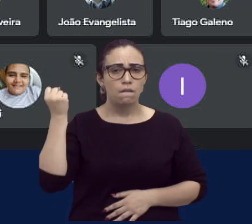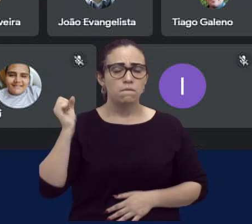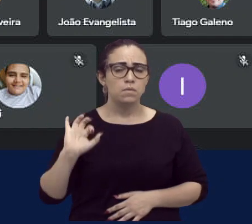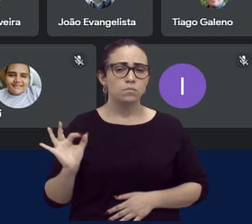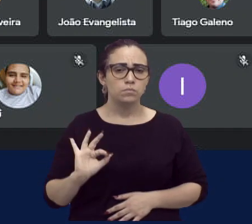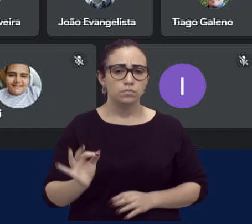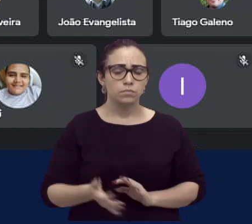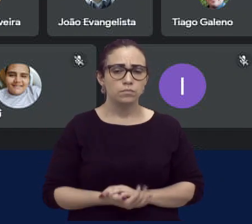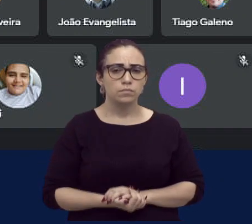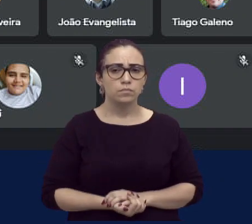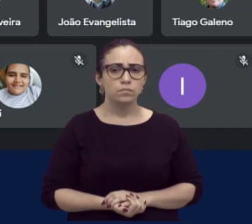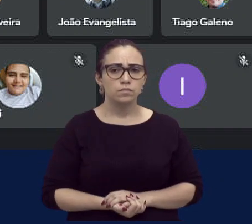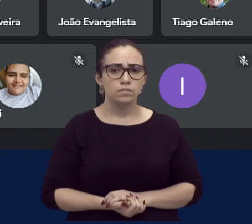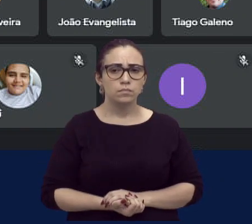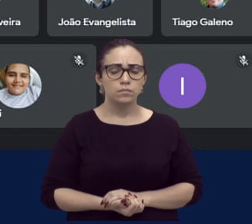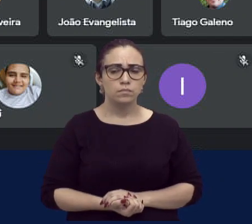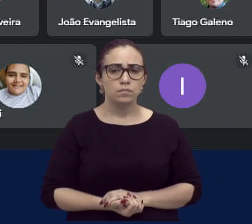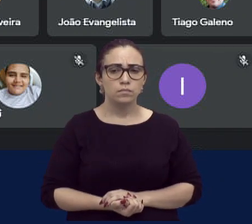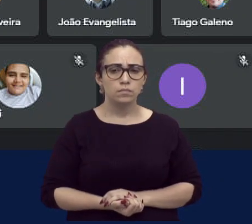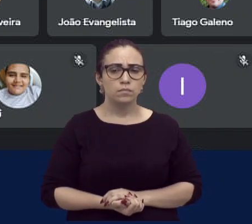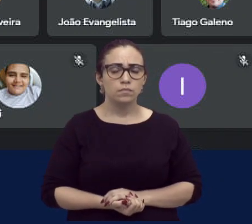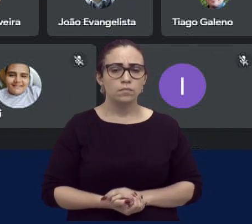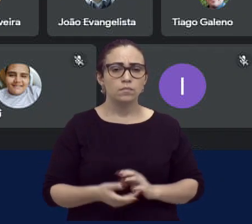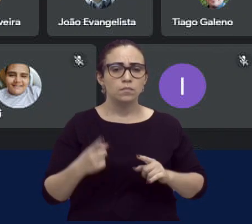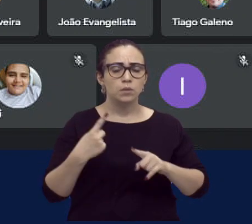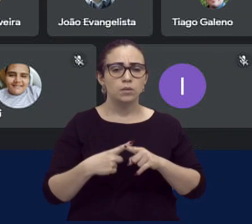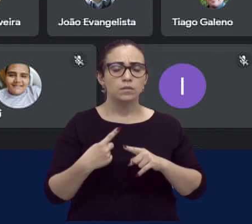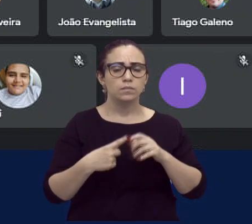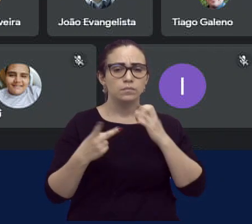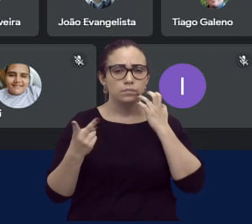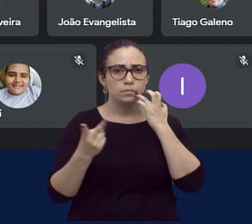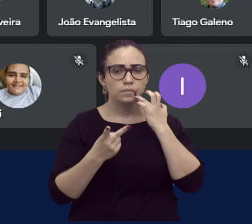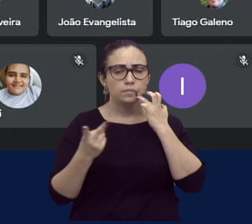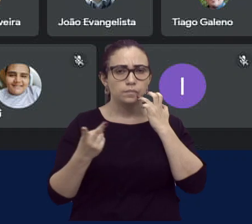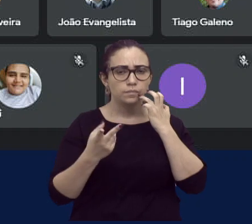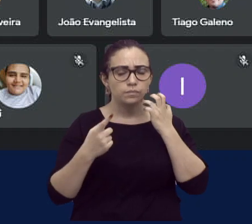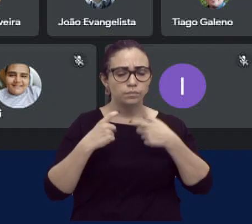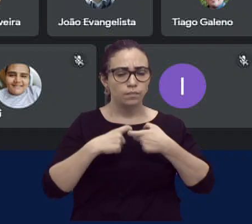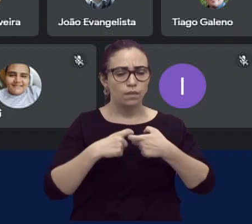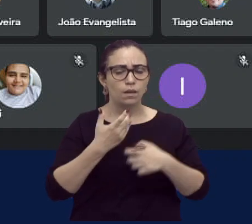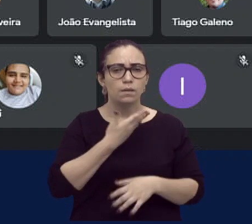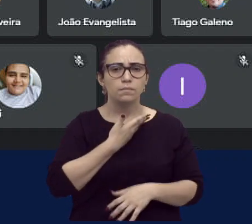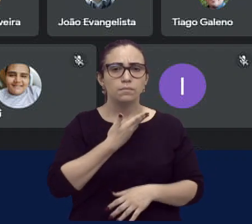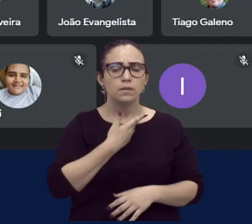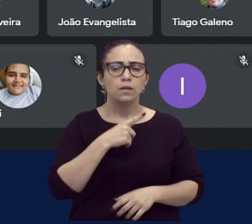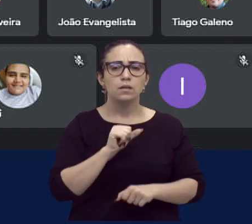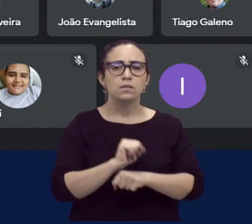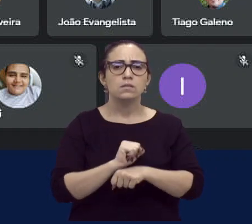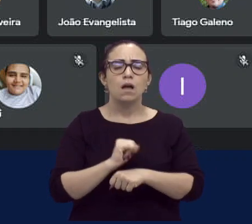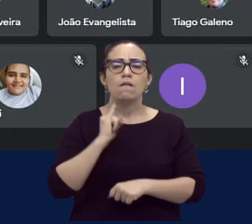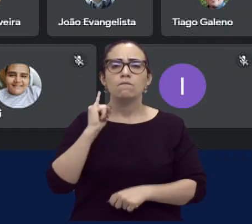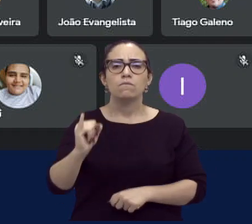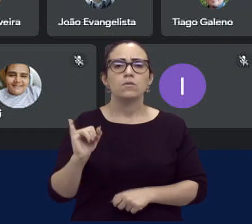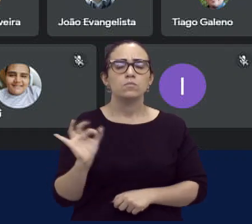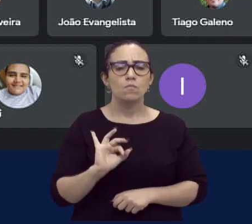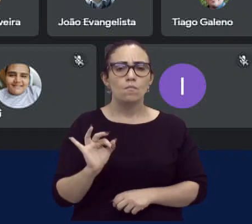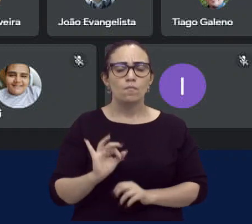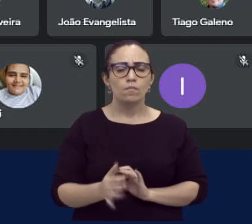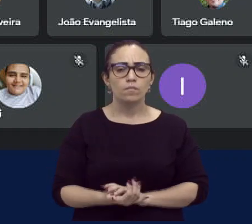o sentimento dela seja porque eles eram tão parceiros e ela não esperava, né, que isso